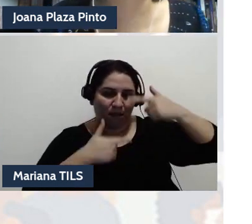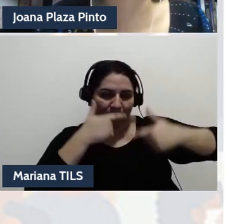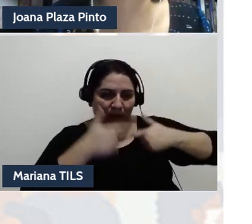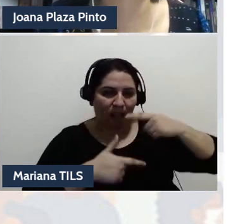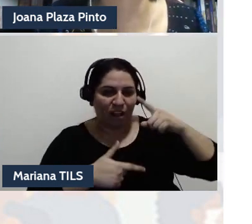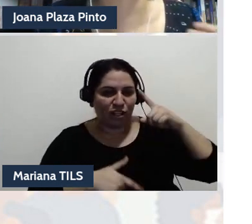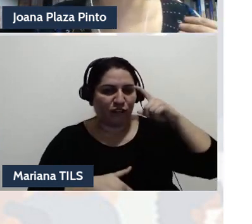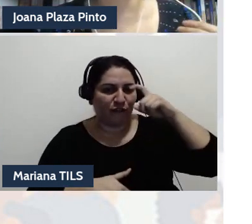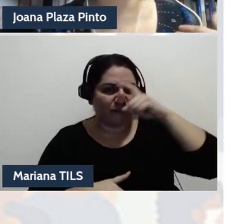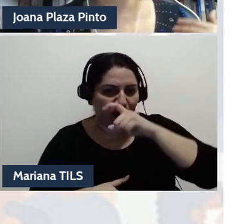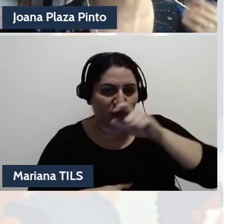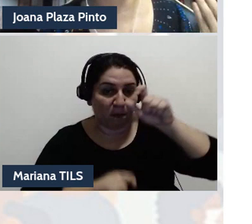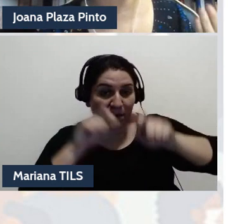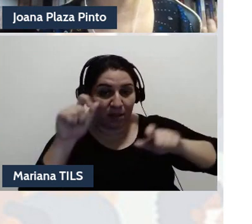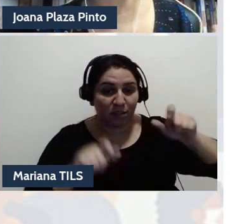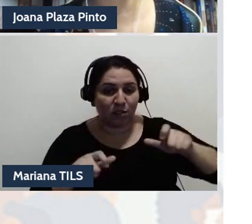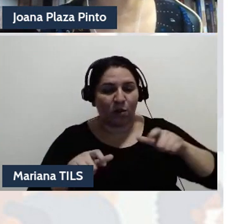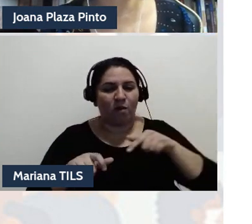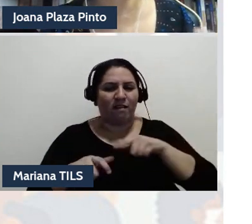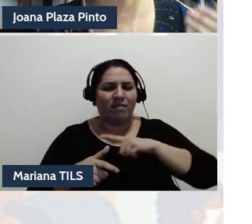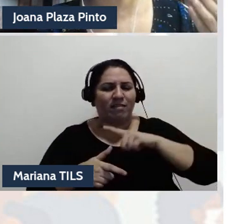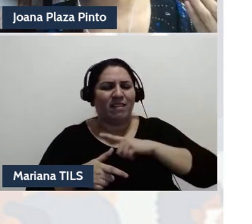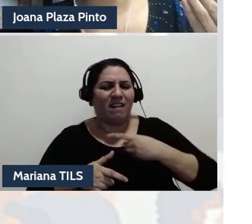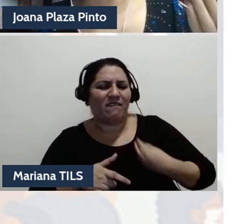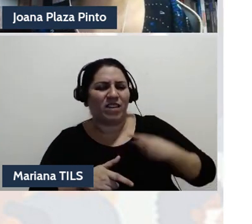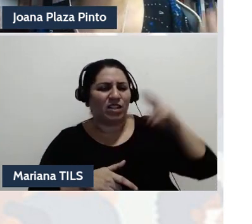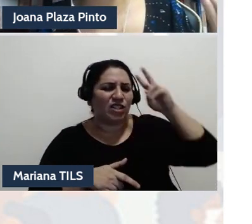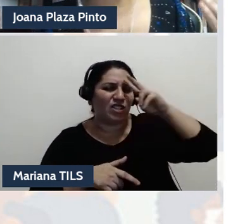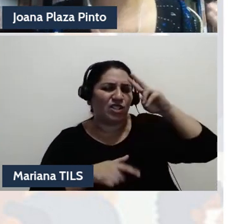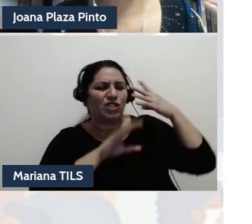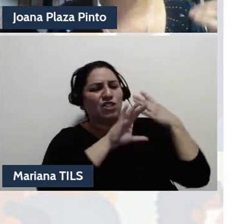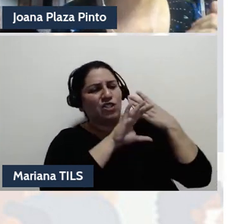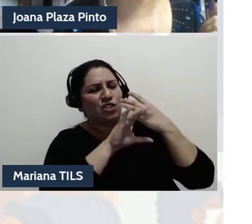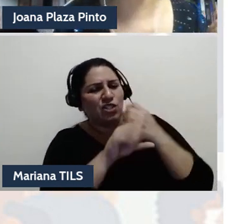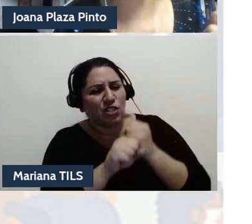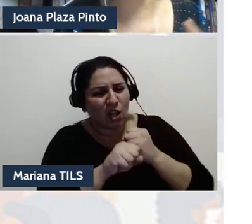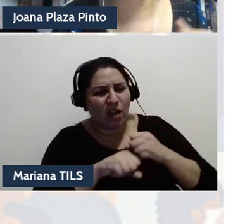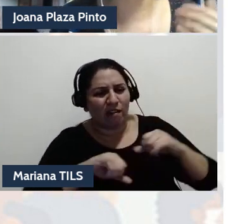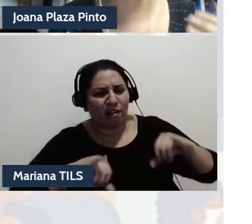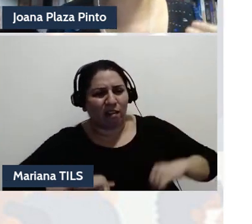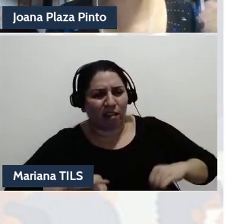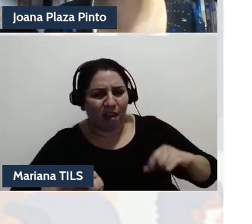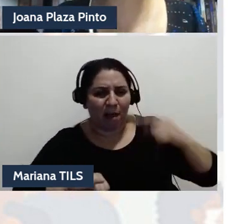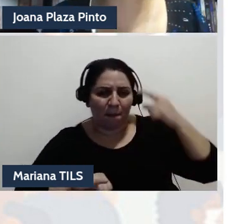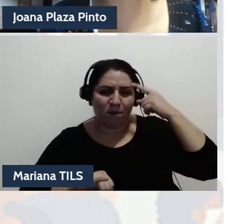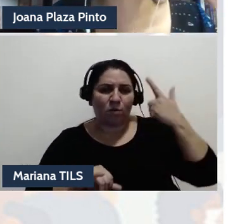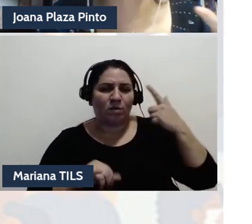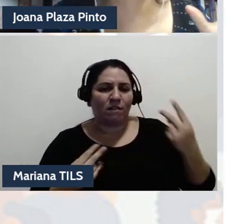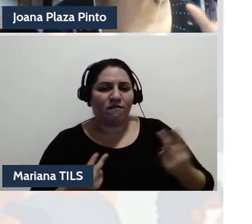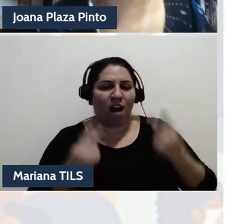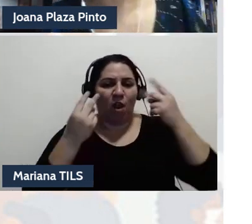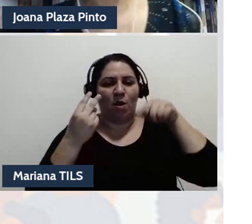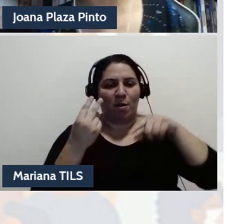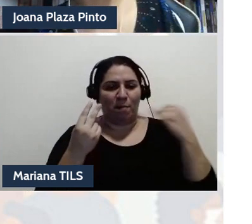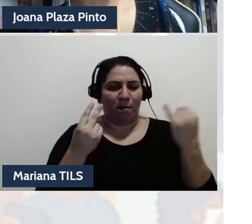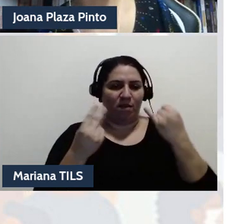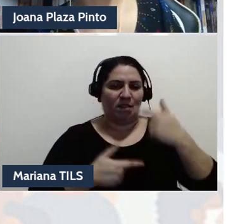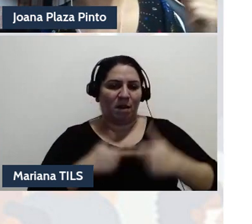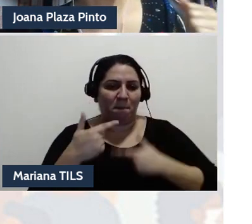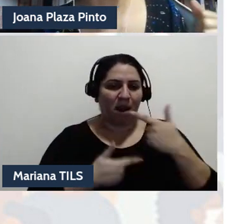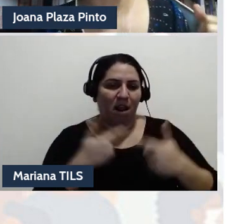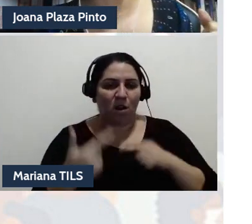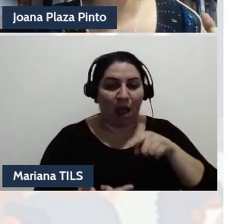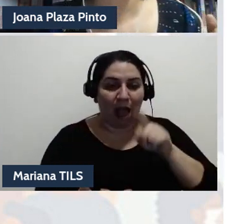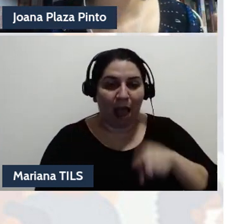para indivíduos que vêm de grupos marginalizados considerarem importante o trabalho intelectual, ou seja, uma atividade chamada